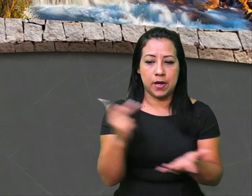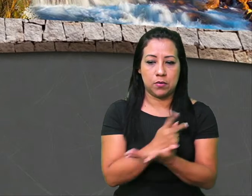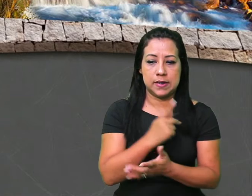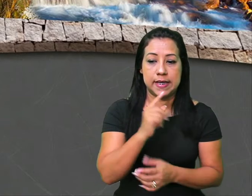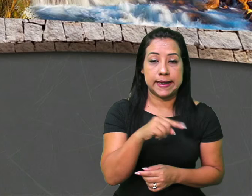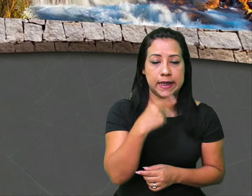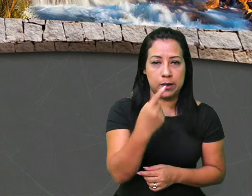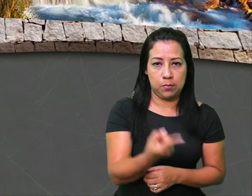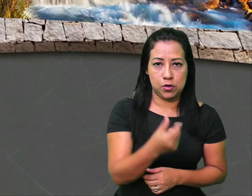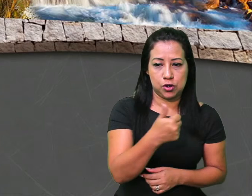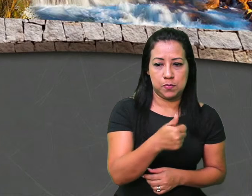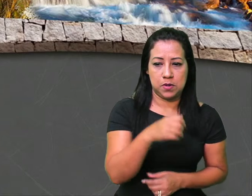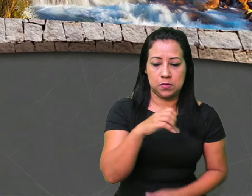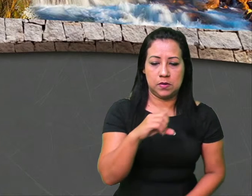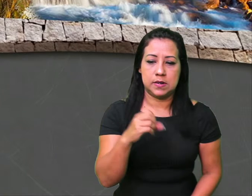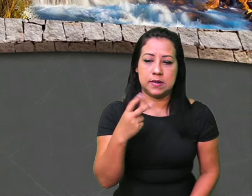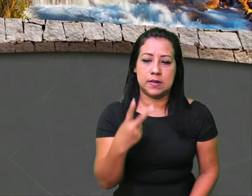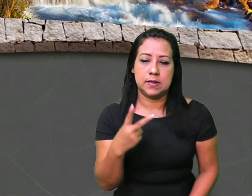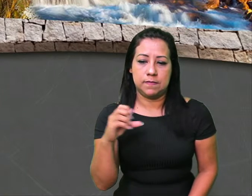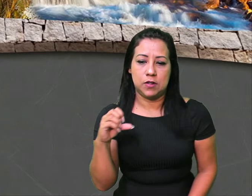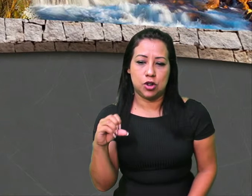1929. E